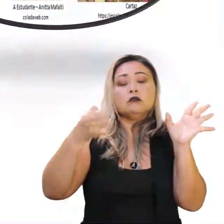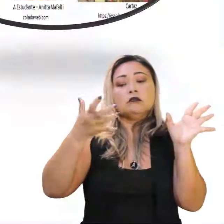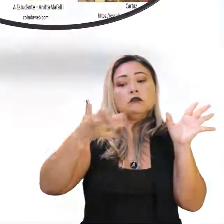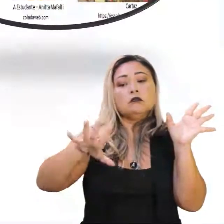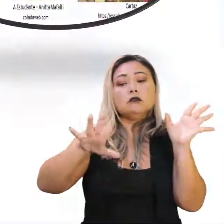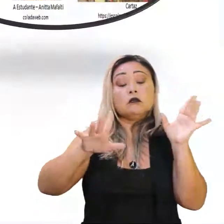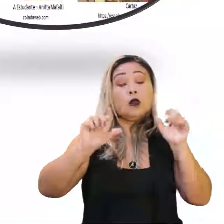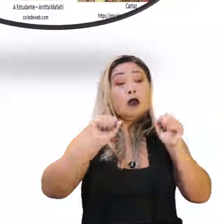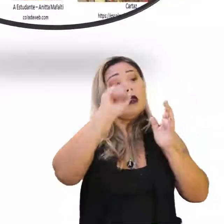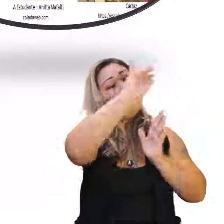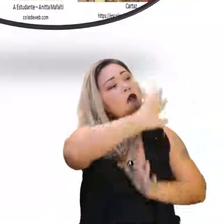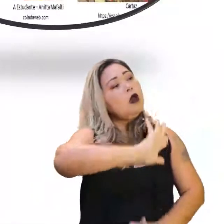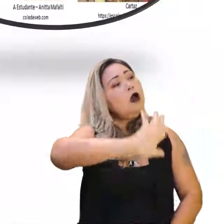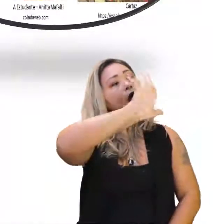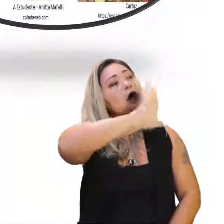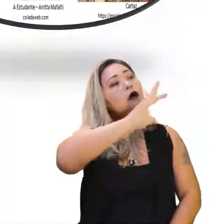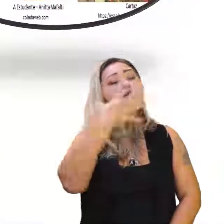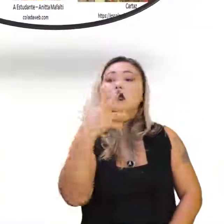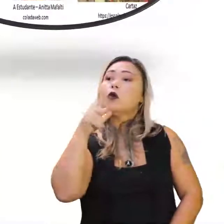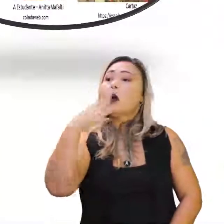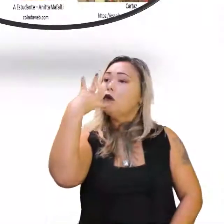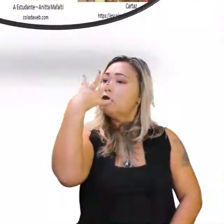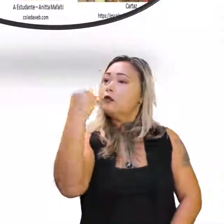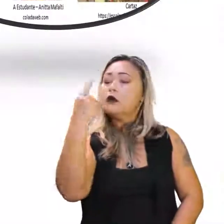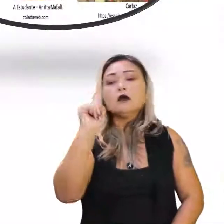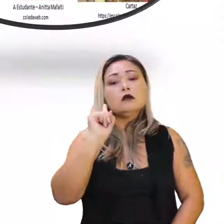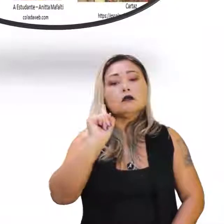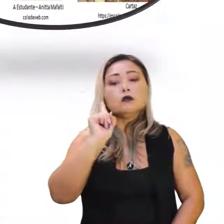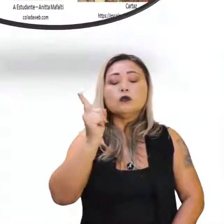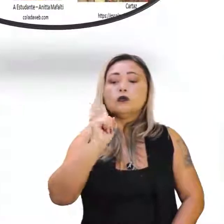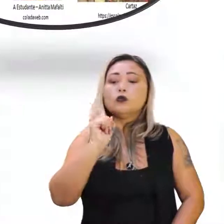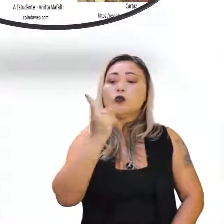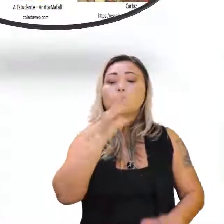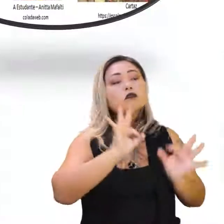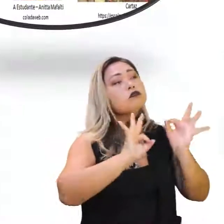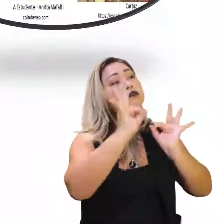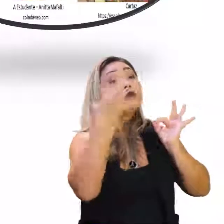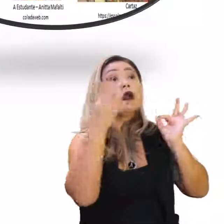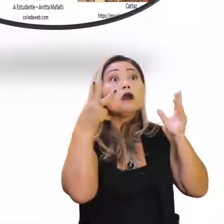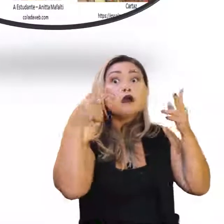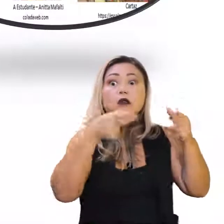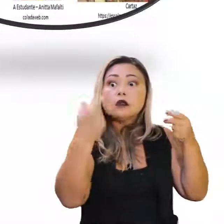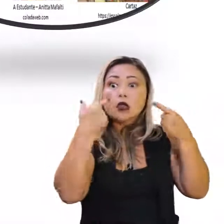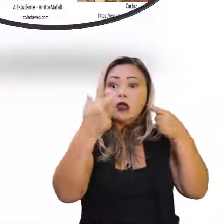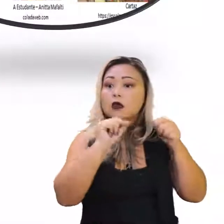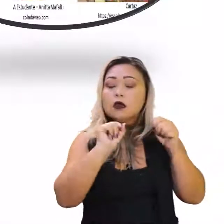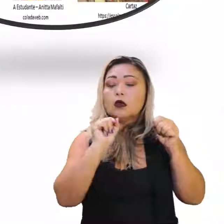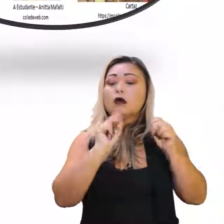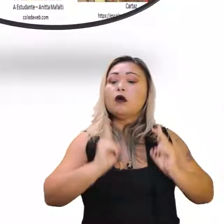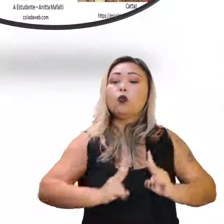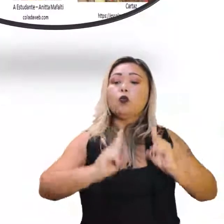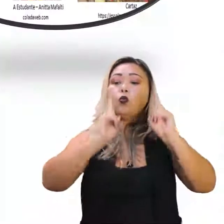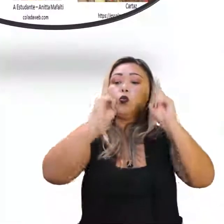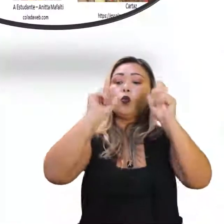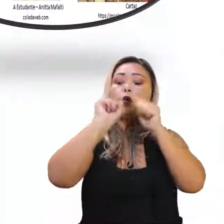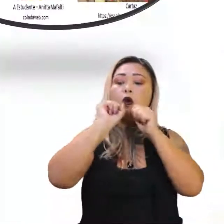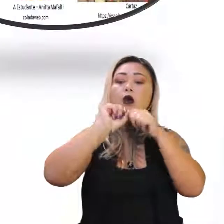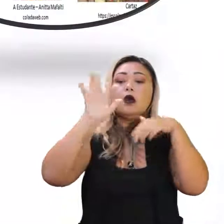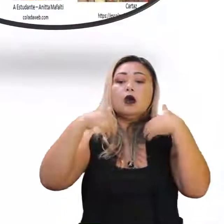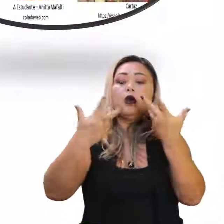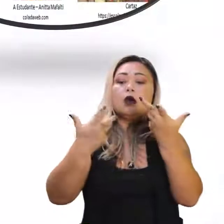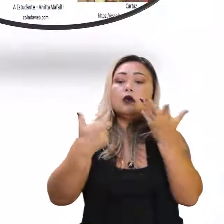ali a imagem, né, em forma de fotografia, os contornos nítidos, ou seja, valoriza muito